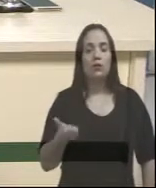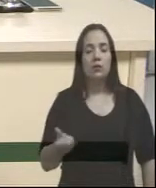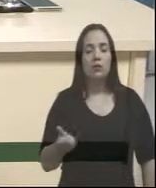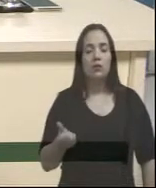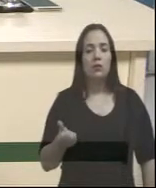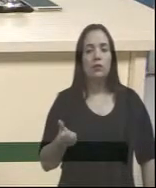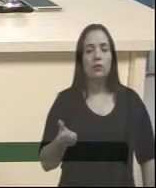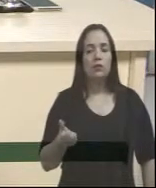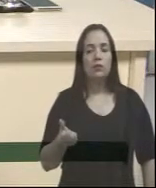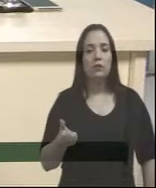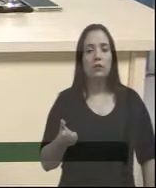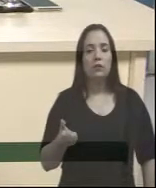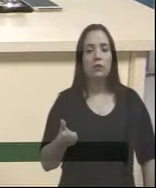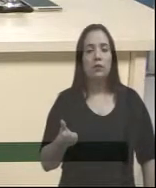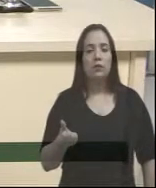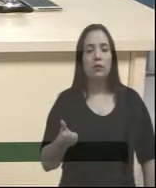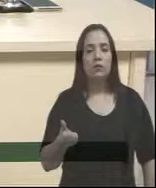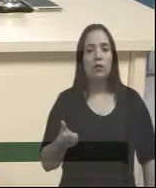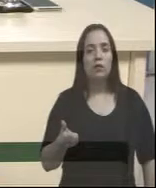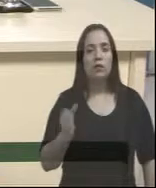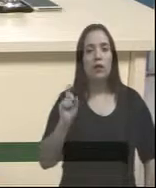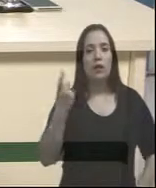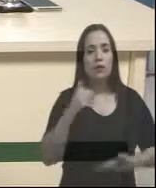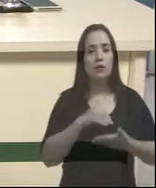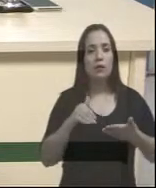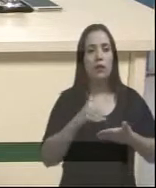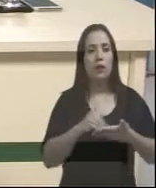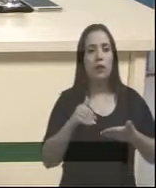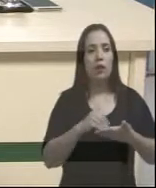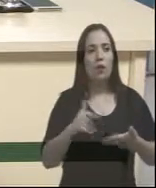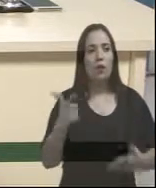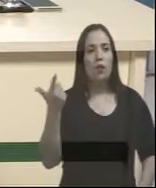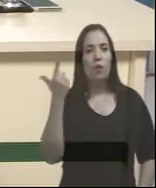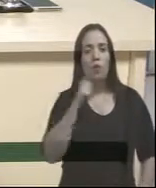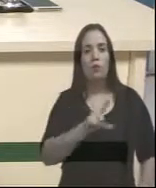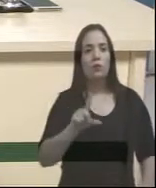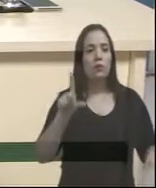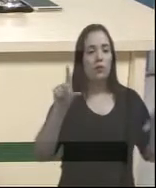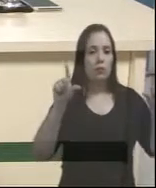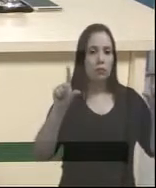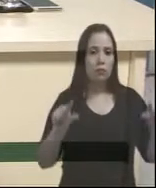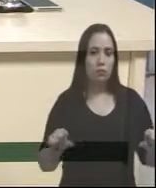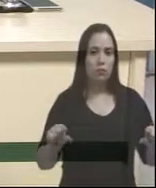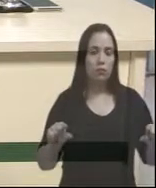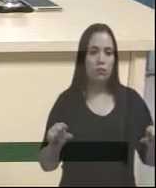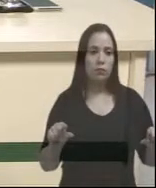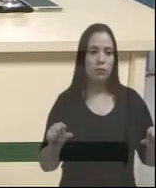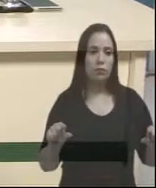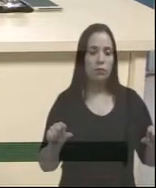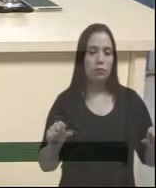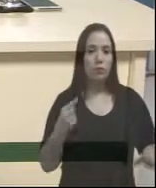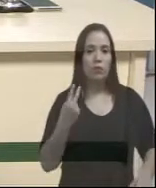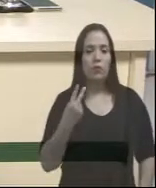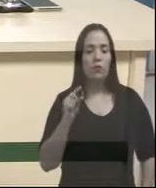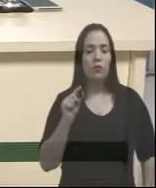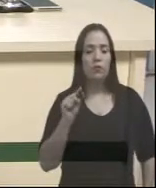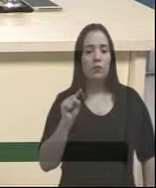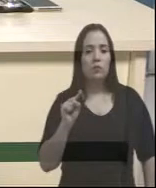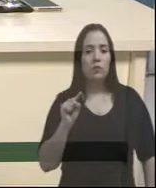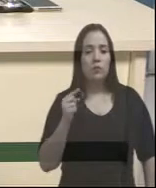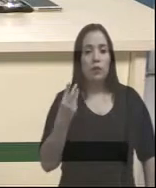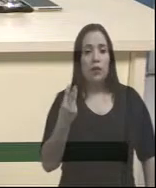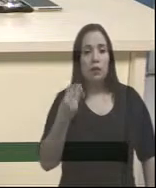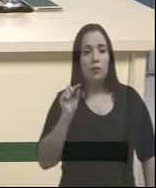2016, o ex-secretário conseguiu baixar do que ele tinha baixado. 2016 baixou